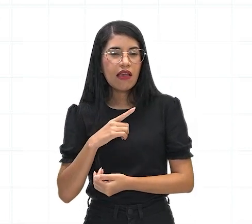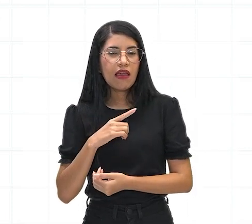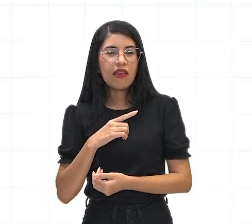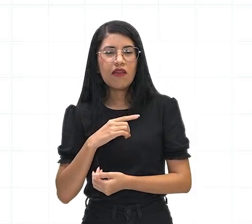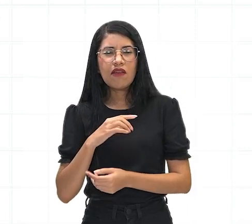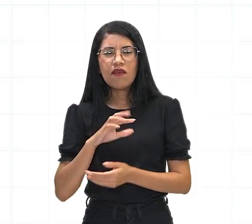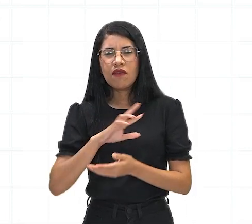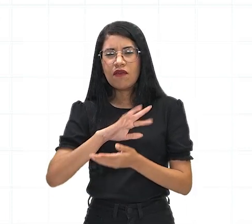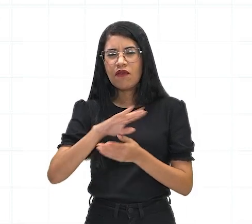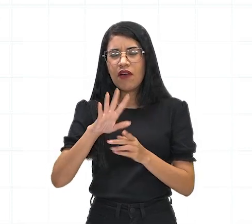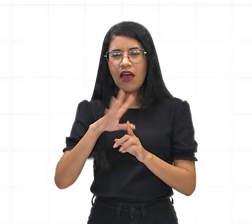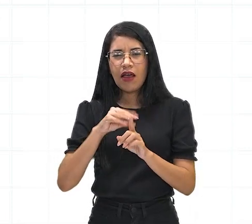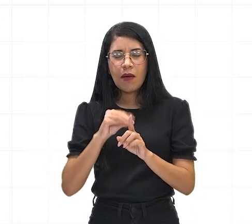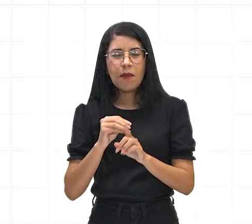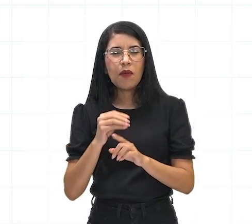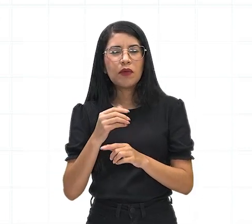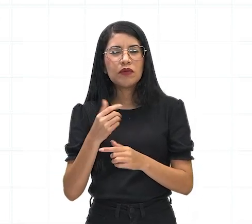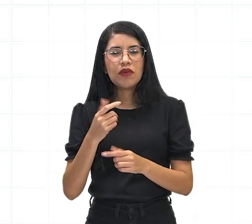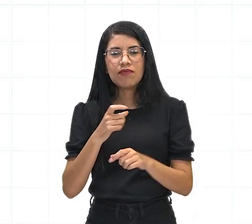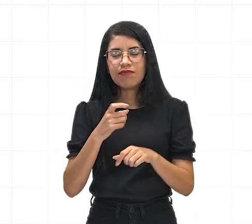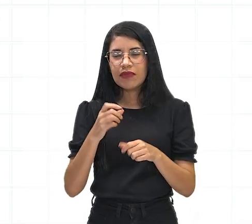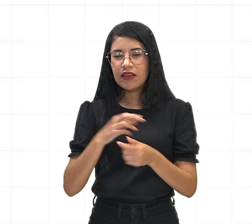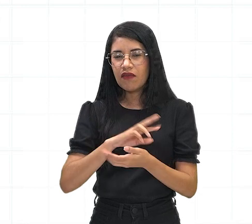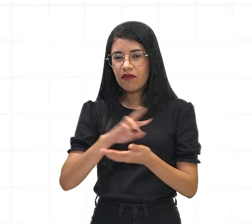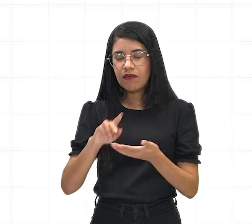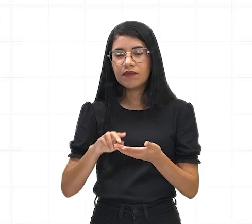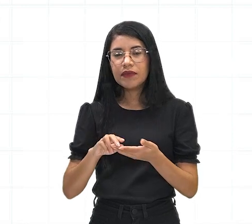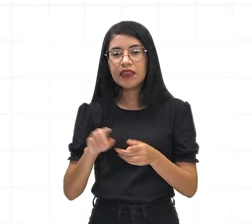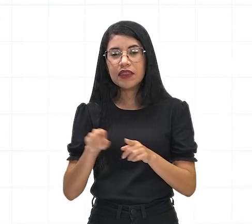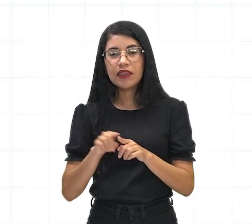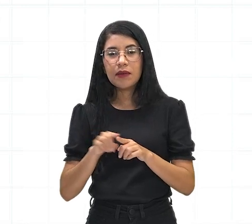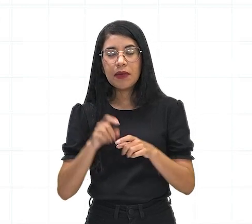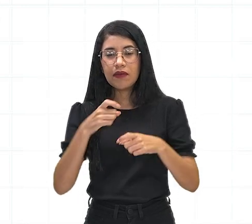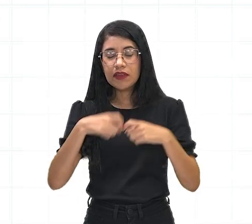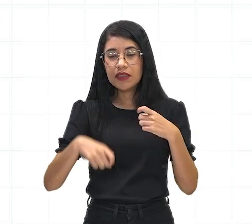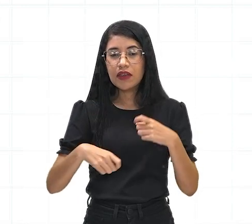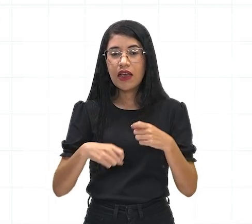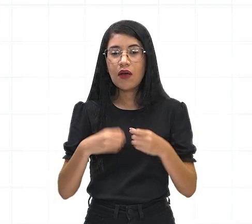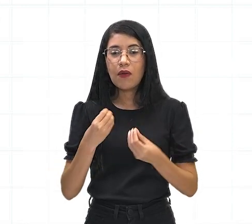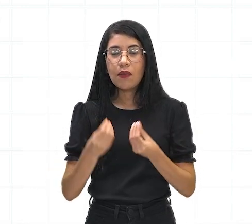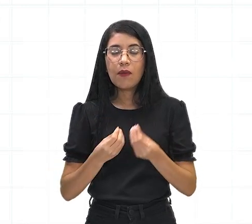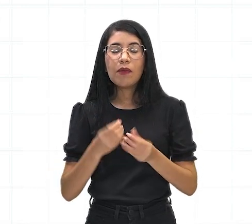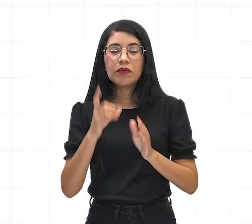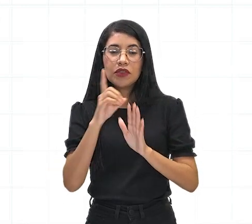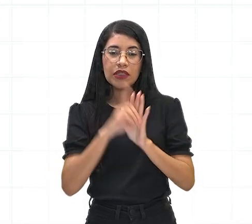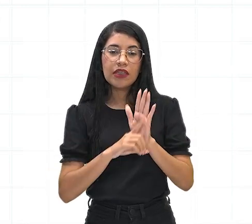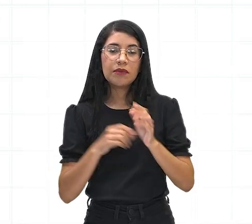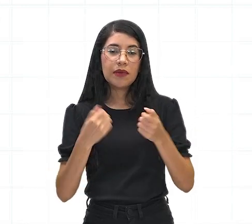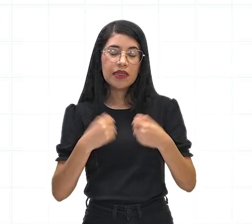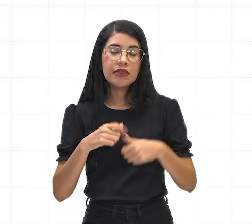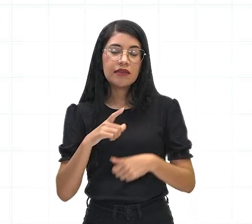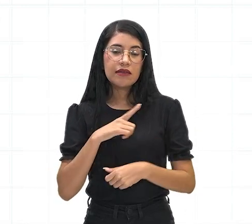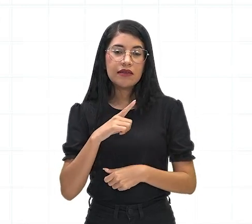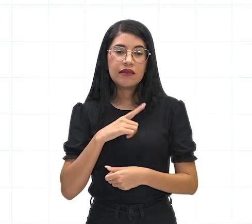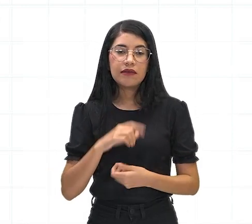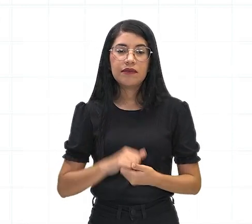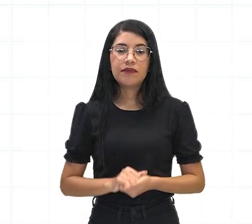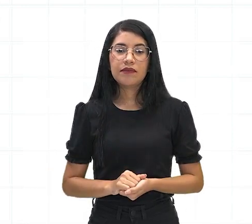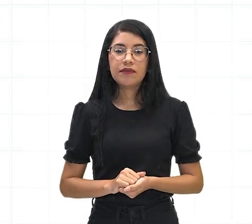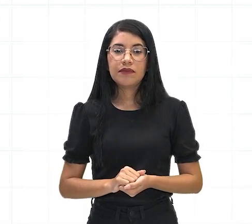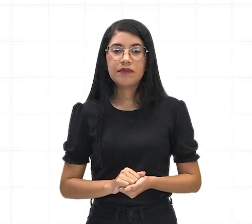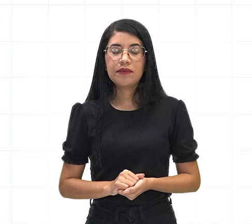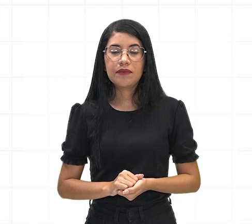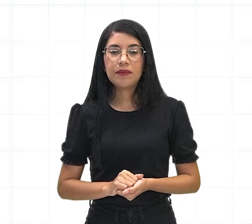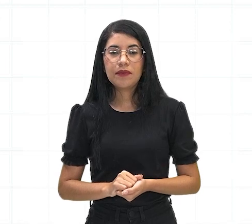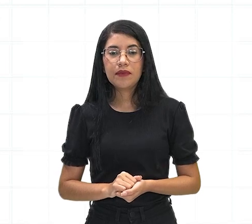tipo de abuso, seja ele físico, verbal e até mesmo sexual, ele tem que ter os seus direitos garantidos, né, de que isso não